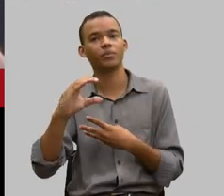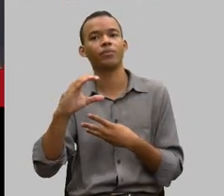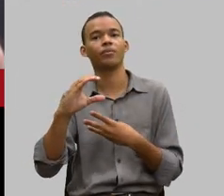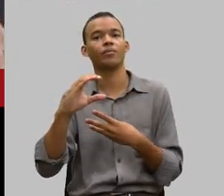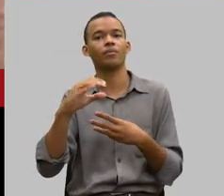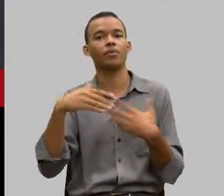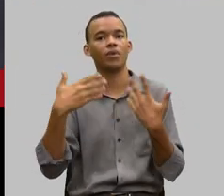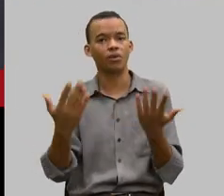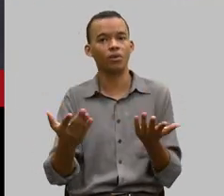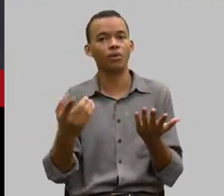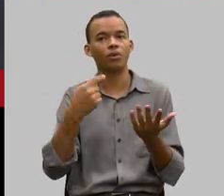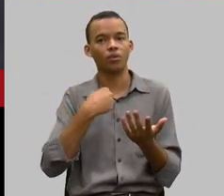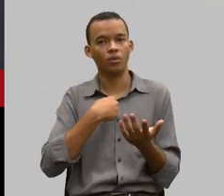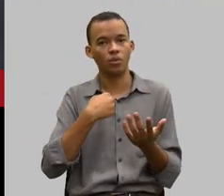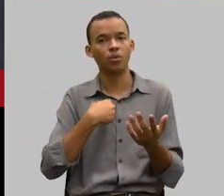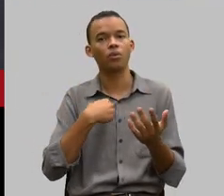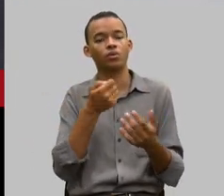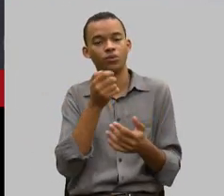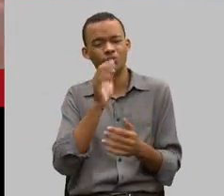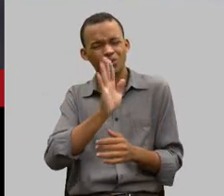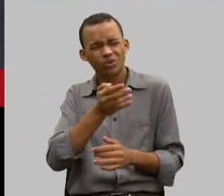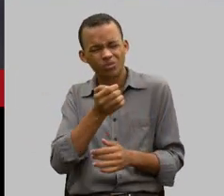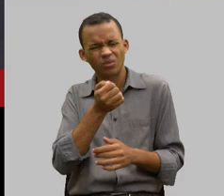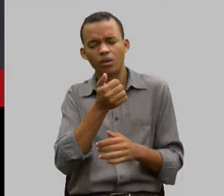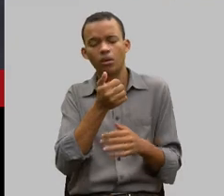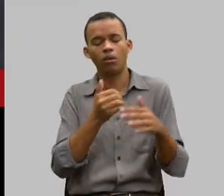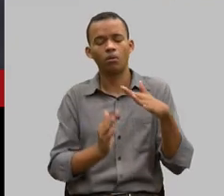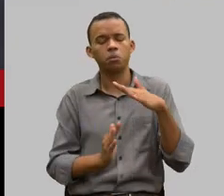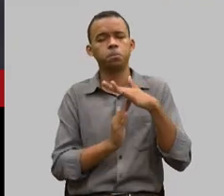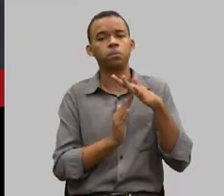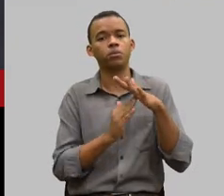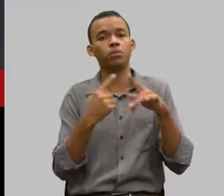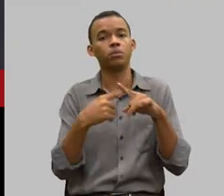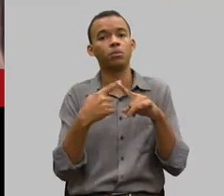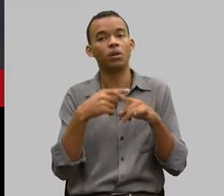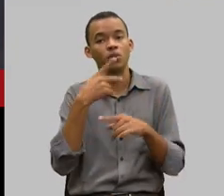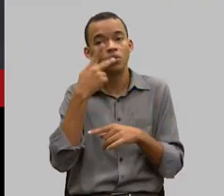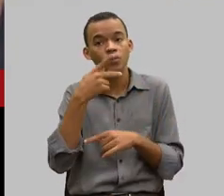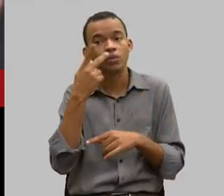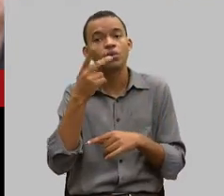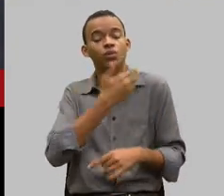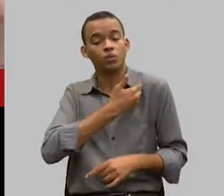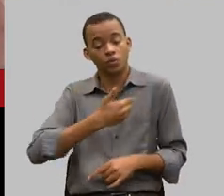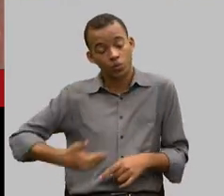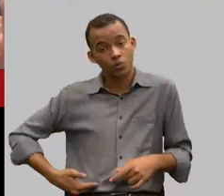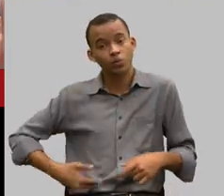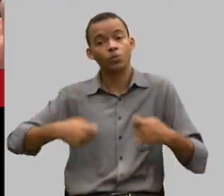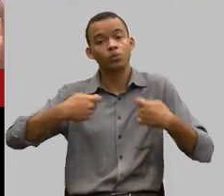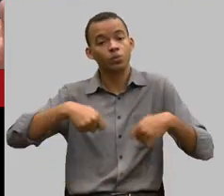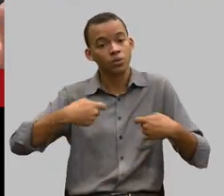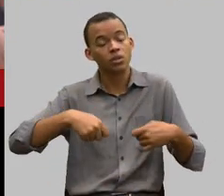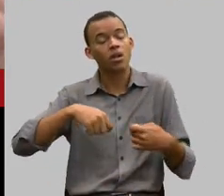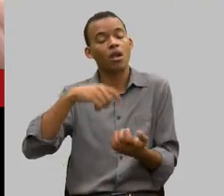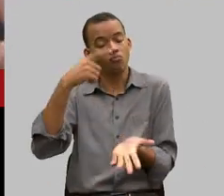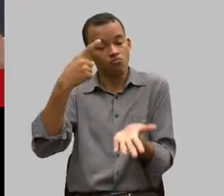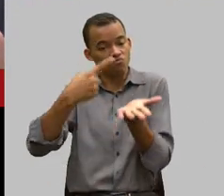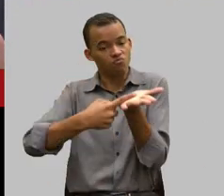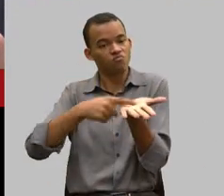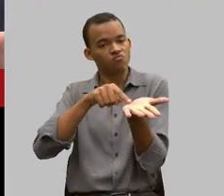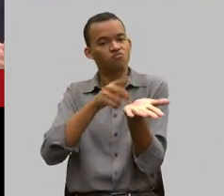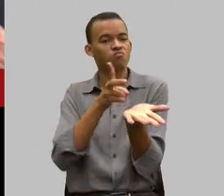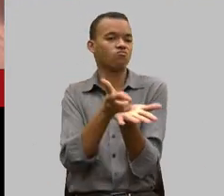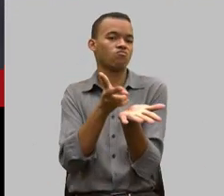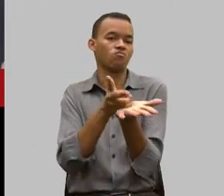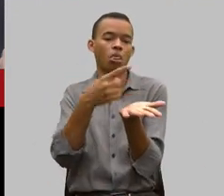então eu tô só finalizando presidente dizer o seguinte porque o governo precisa aprender honrar a palavra cumprir com a